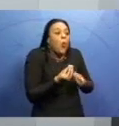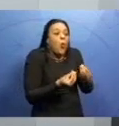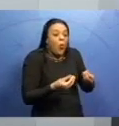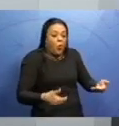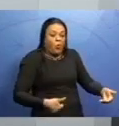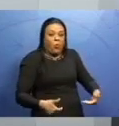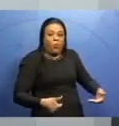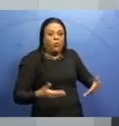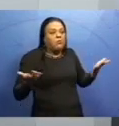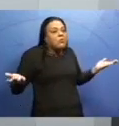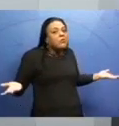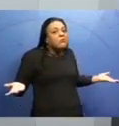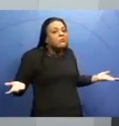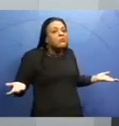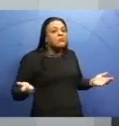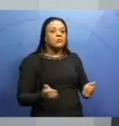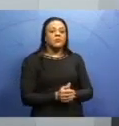isso?